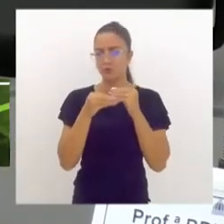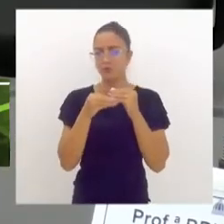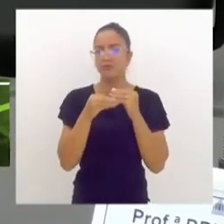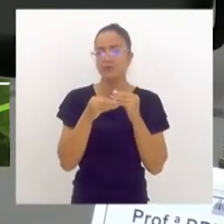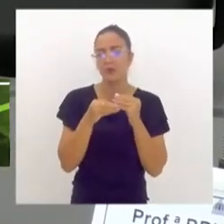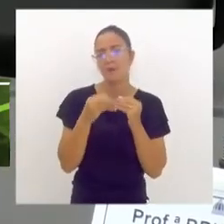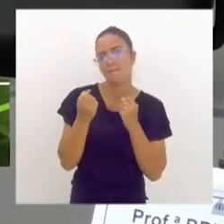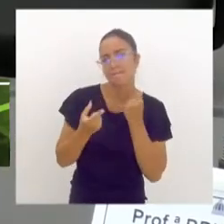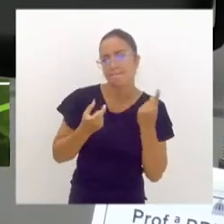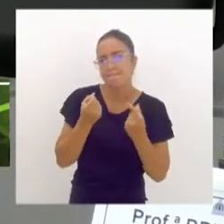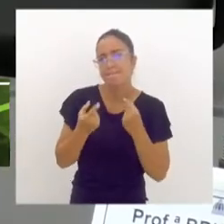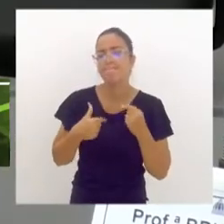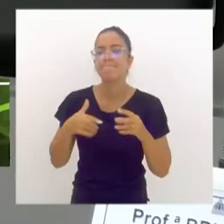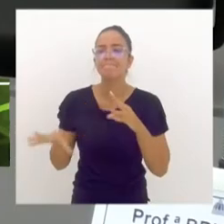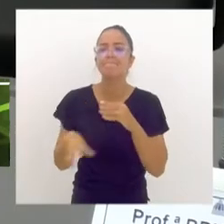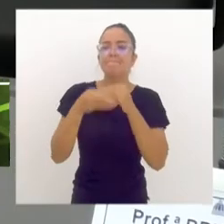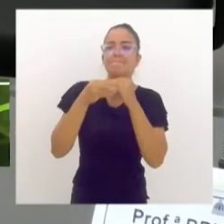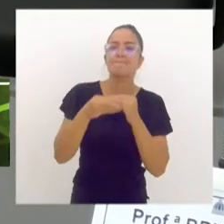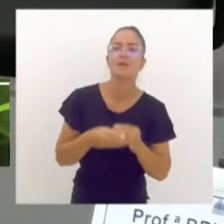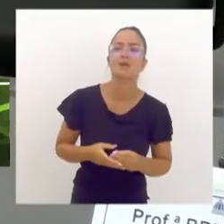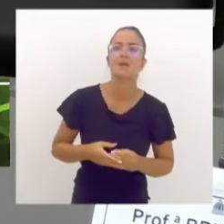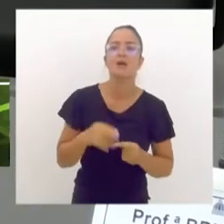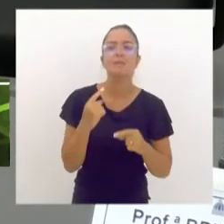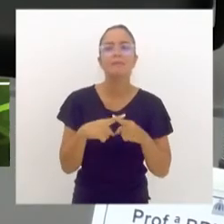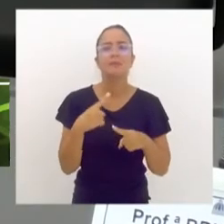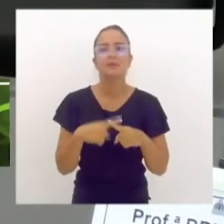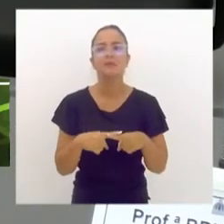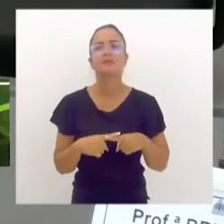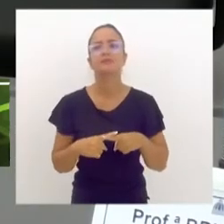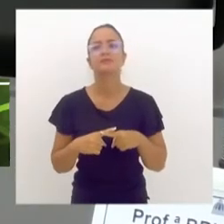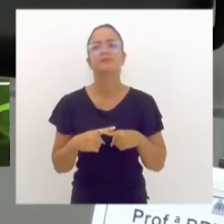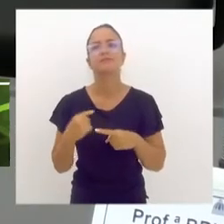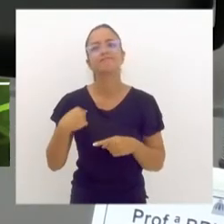a uma reiterada